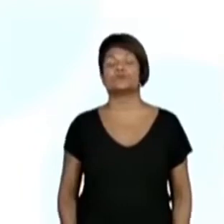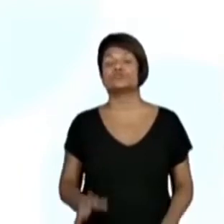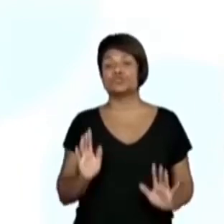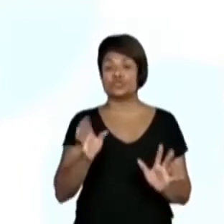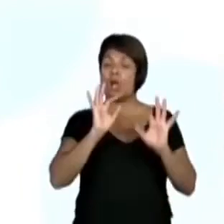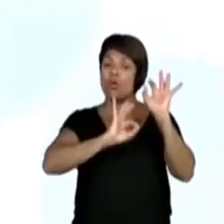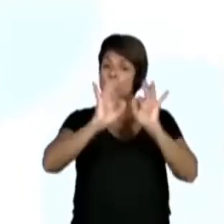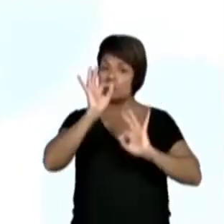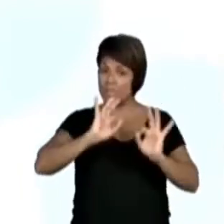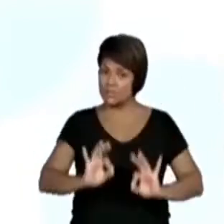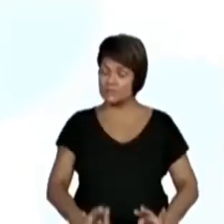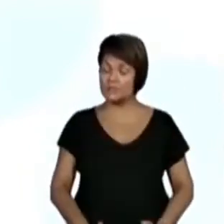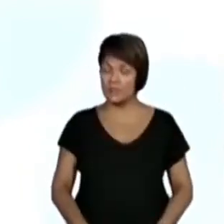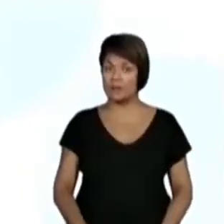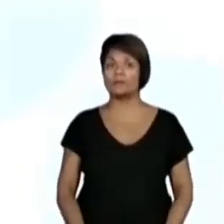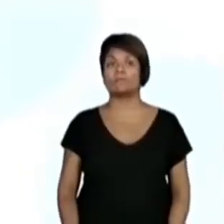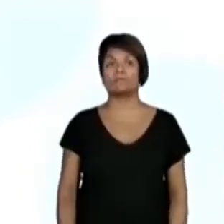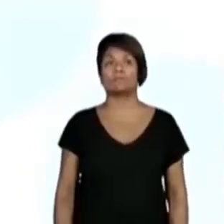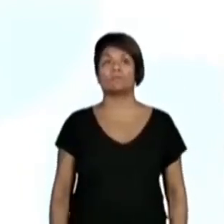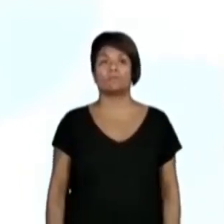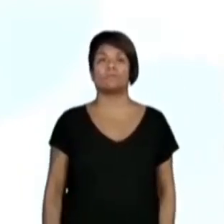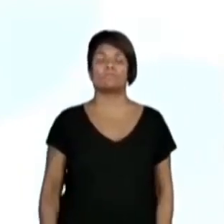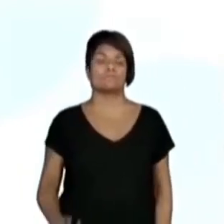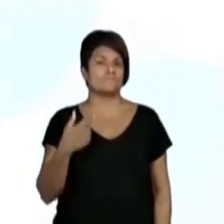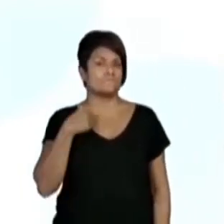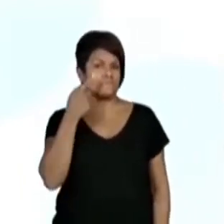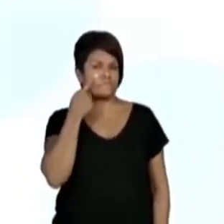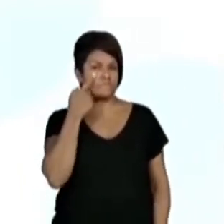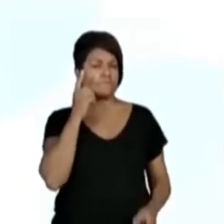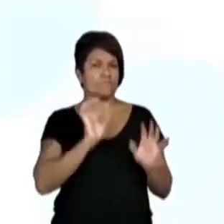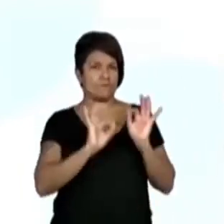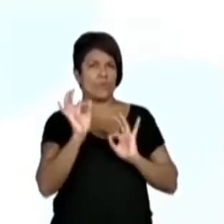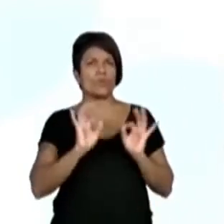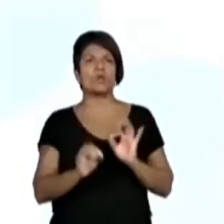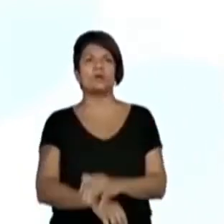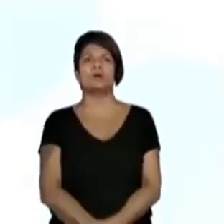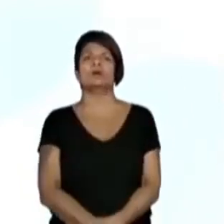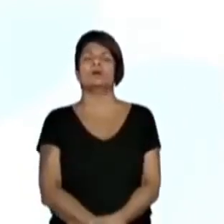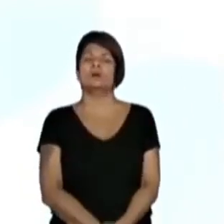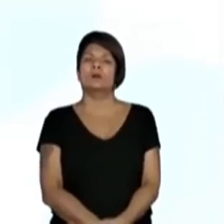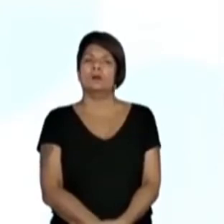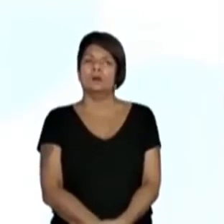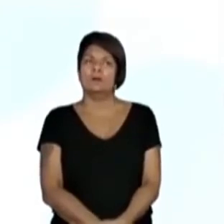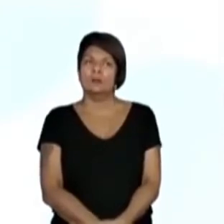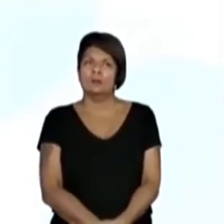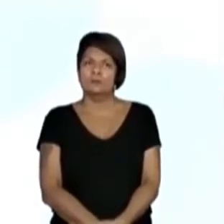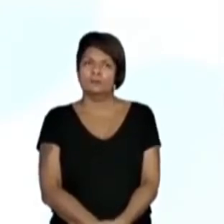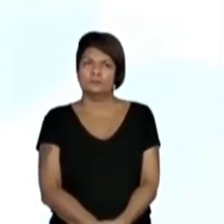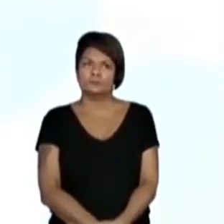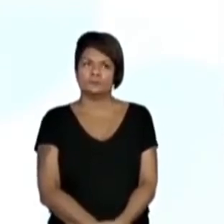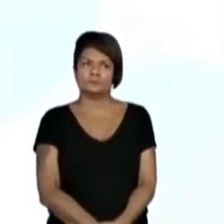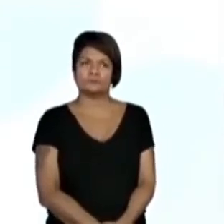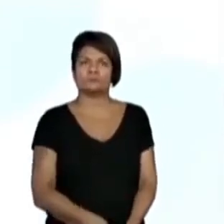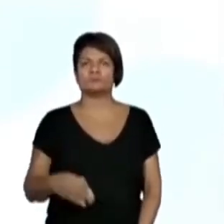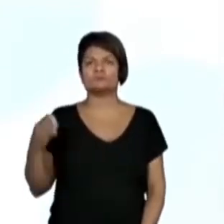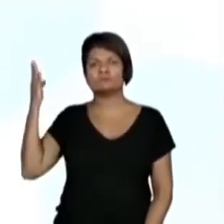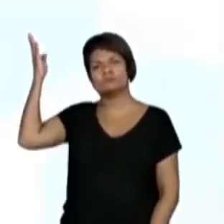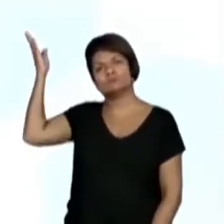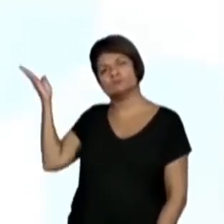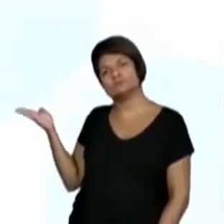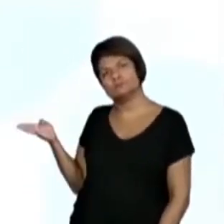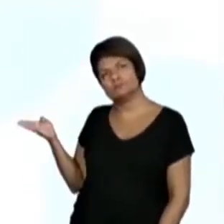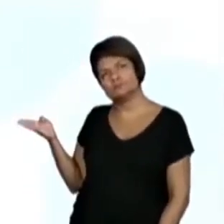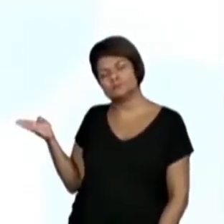as fichinhas. Na próxima tela eu vou ver isso organizado. Modo de fazer. Vamos lá?